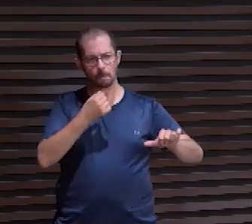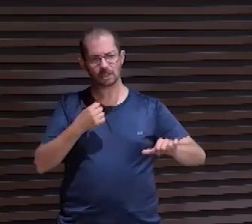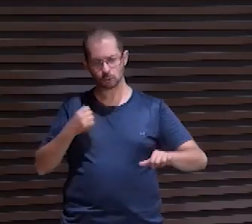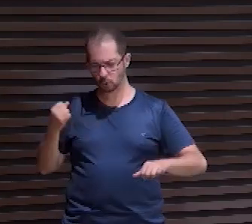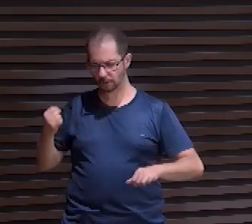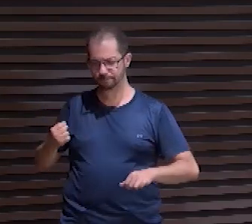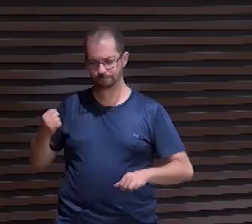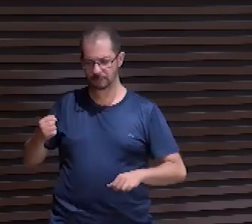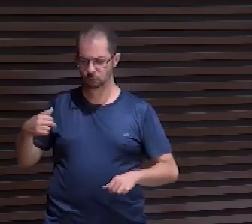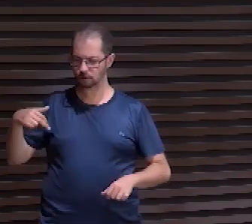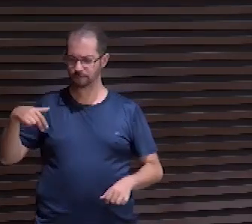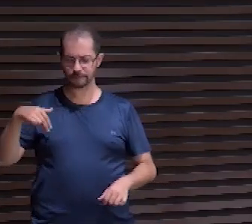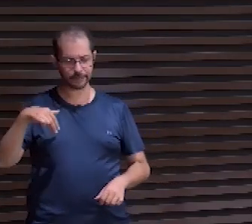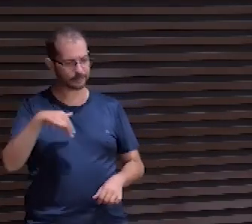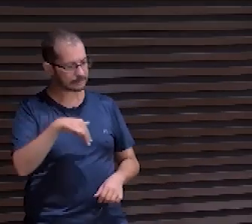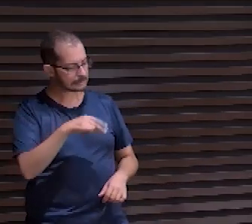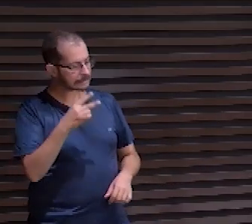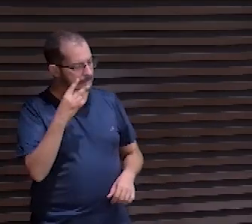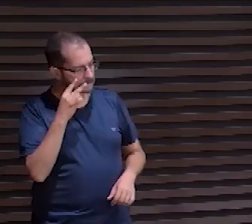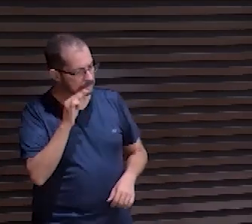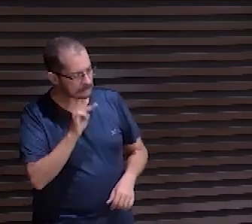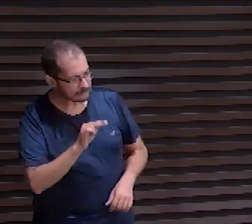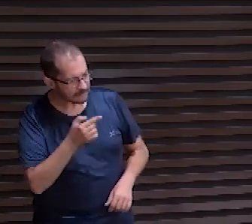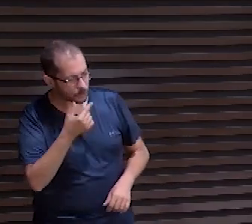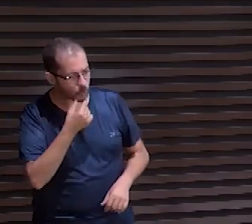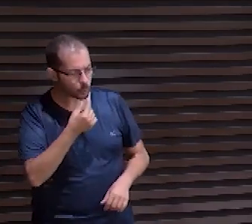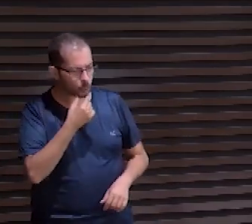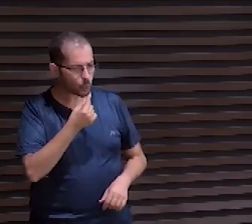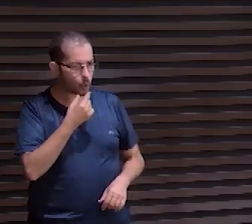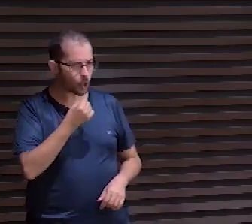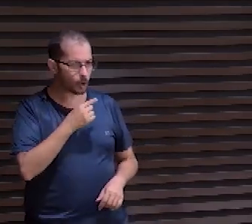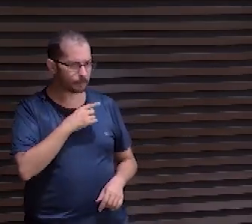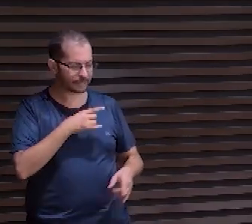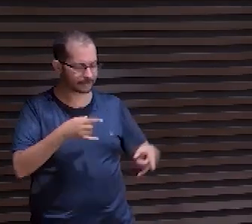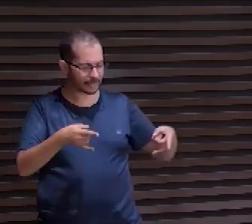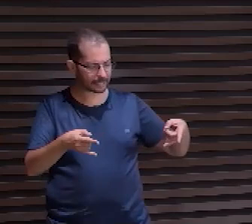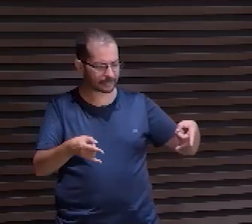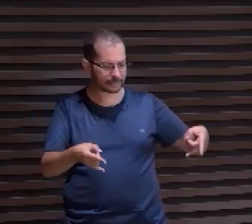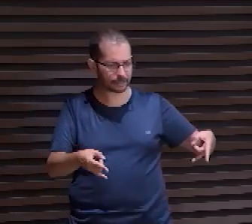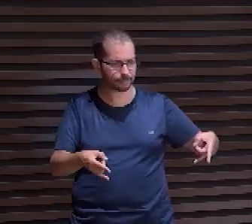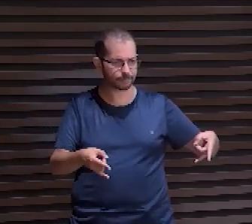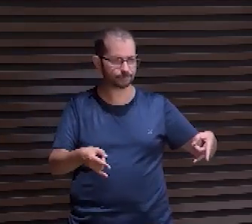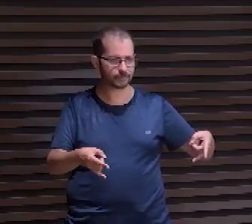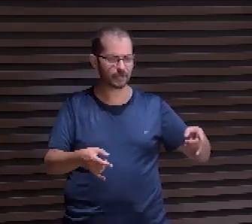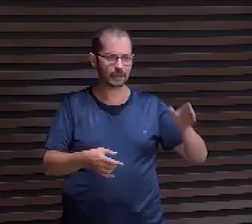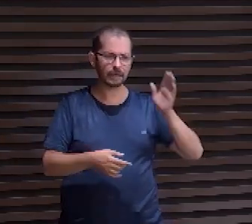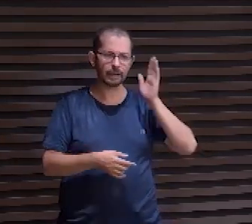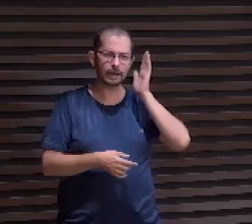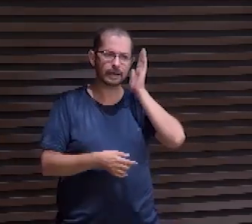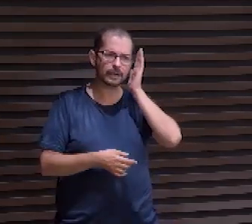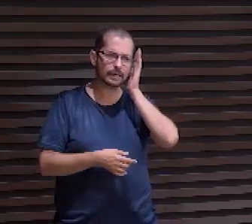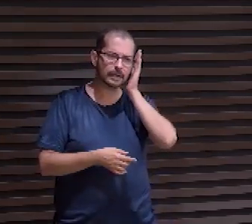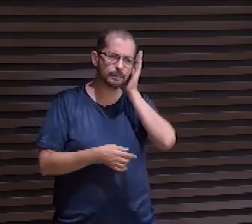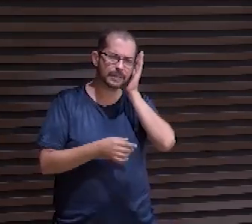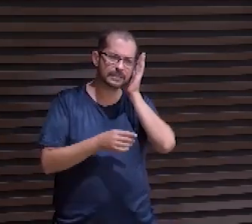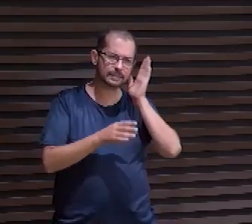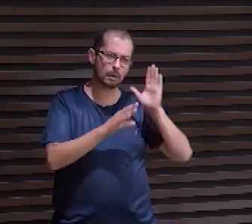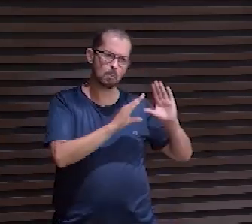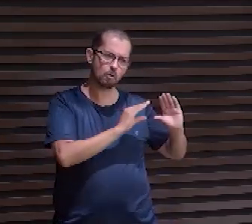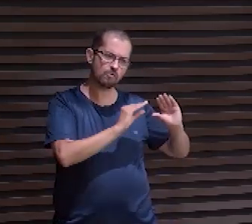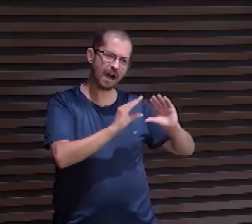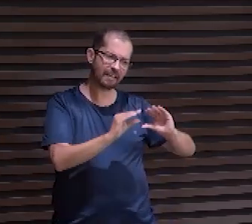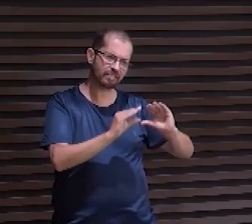encontrou o pobre homem na cama, com a cabeça apoiada num par de